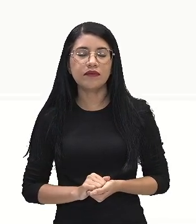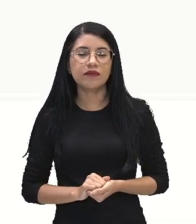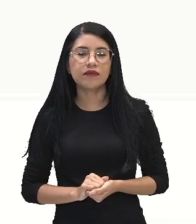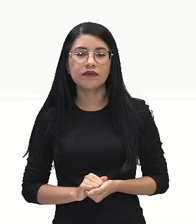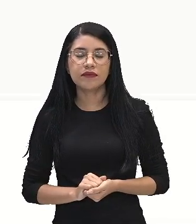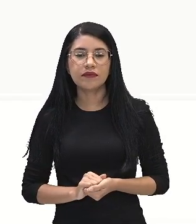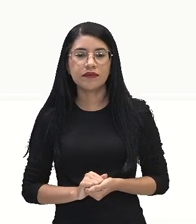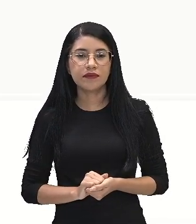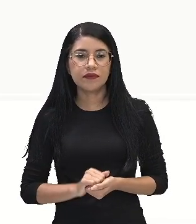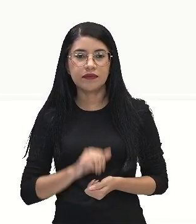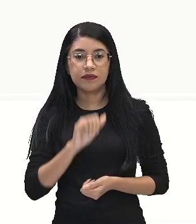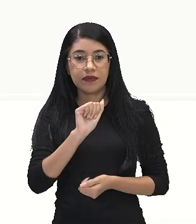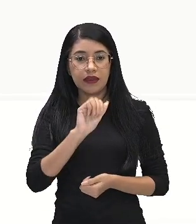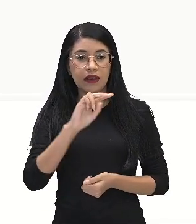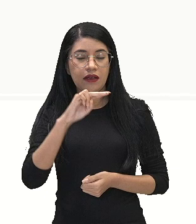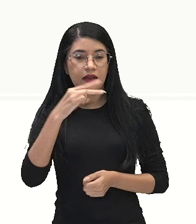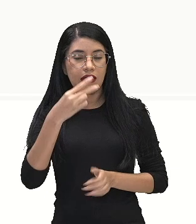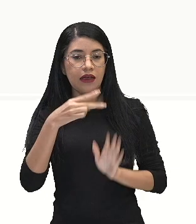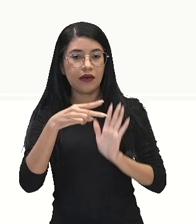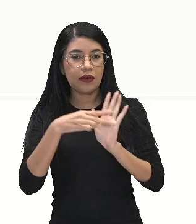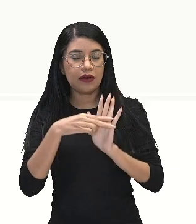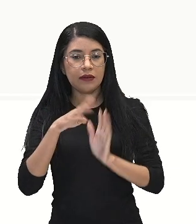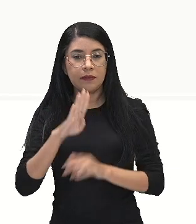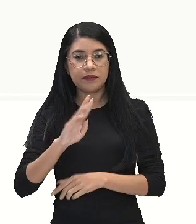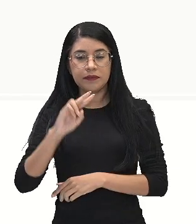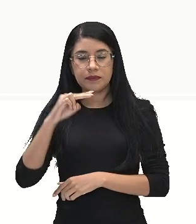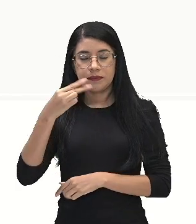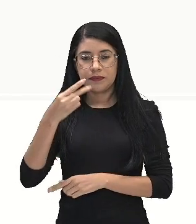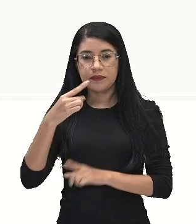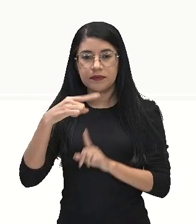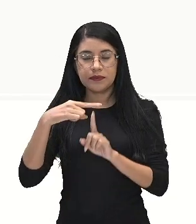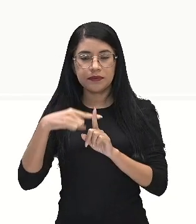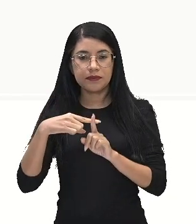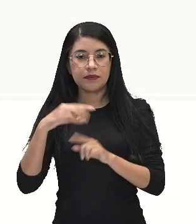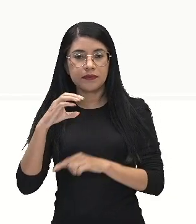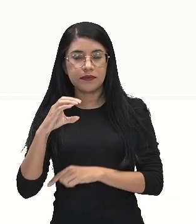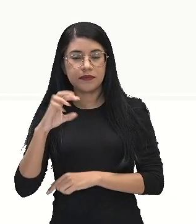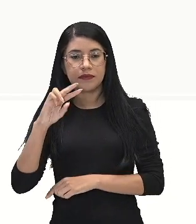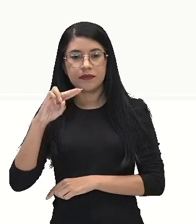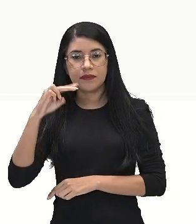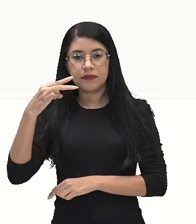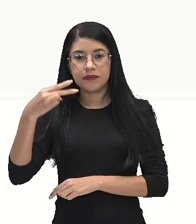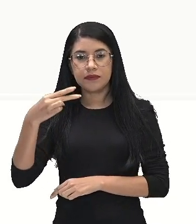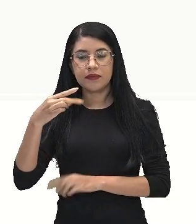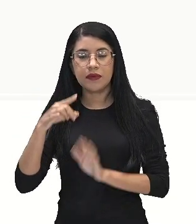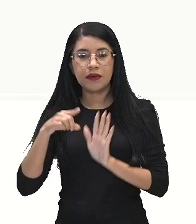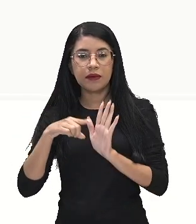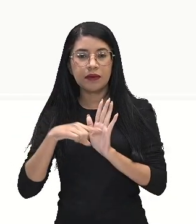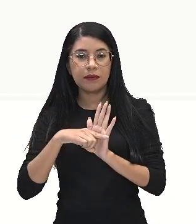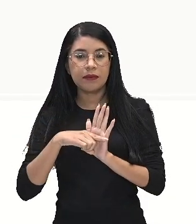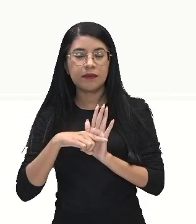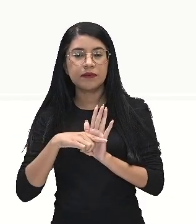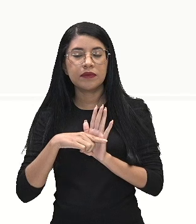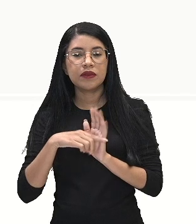ao quadrado igual B ao quadrado mais C ao quadrado menos